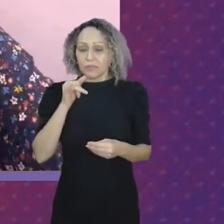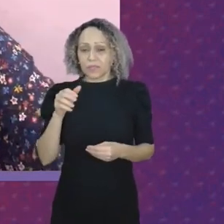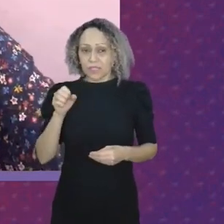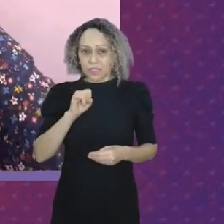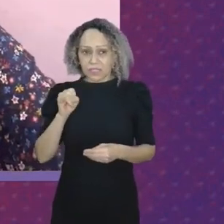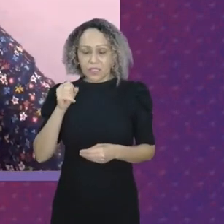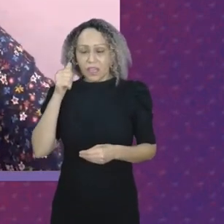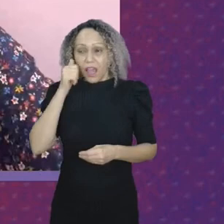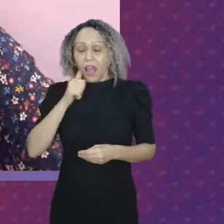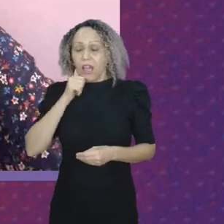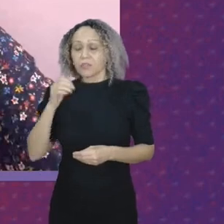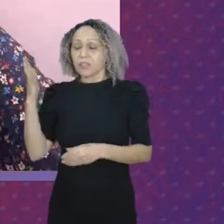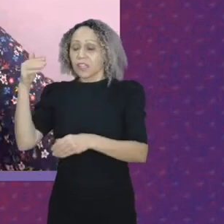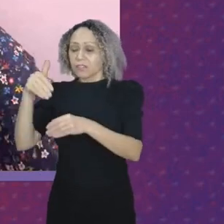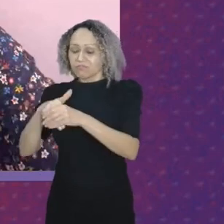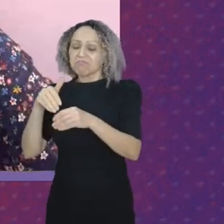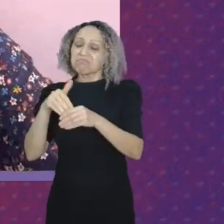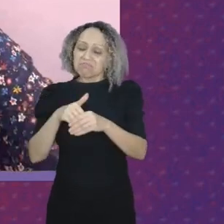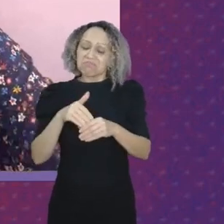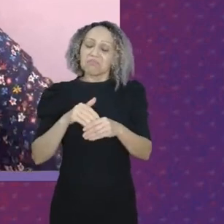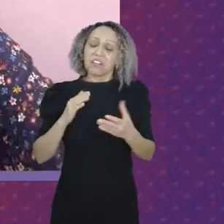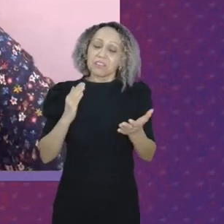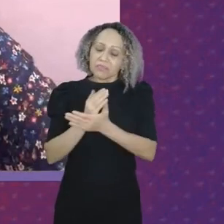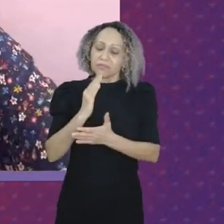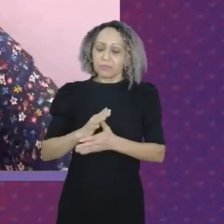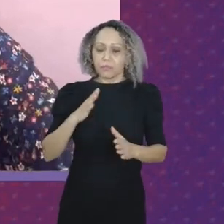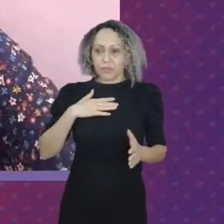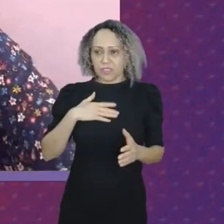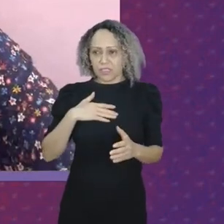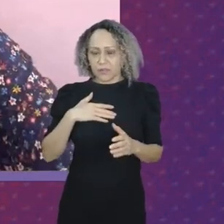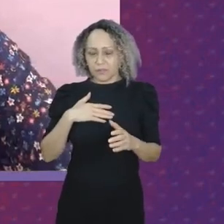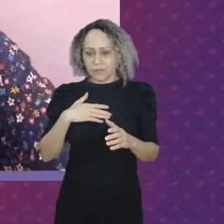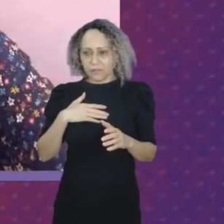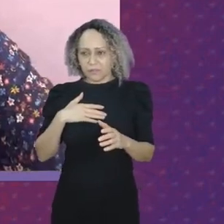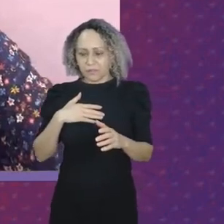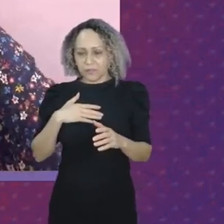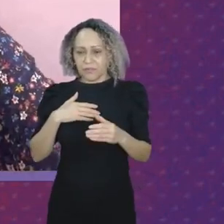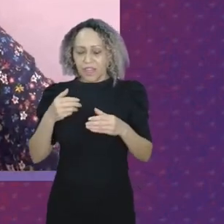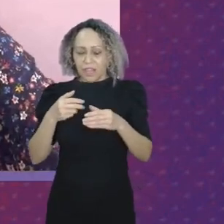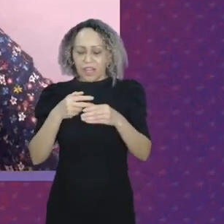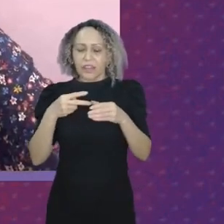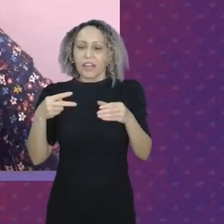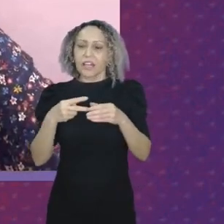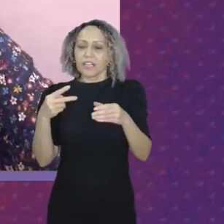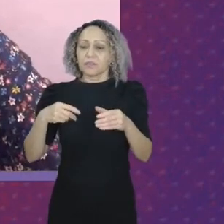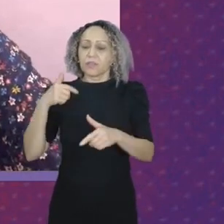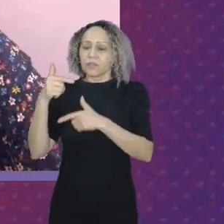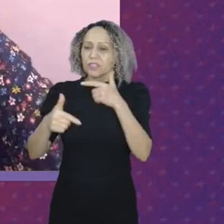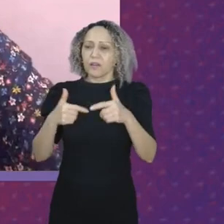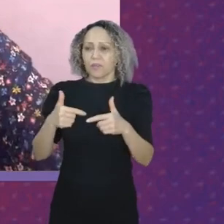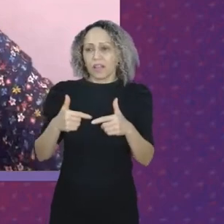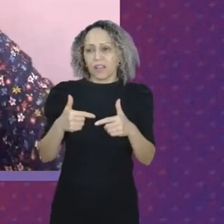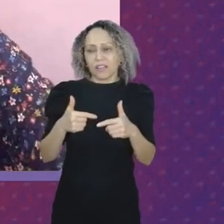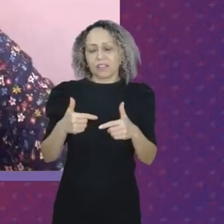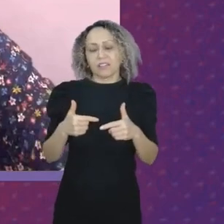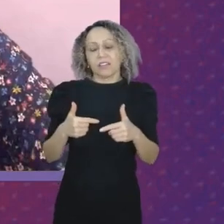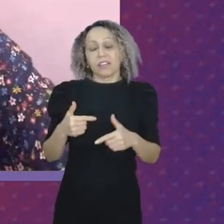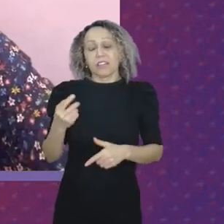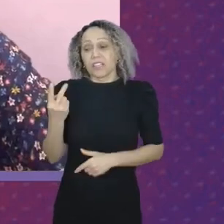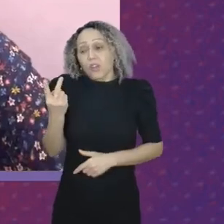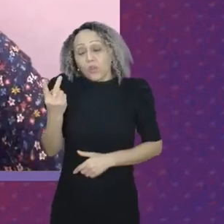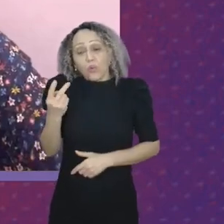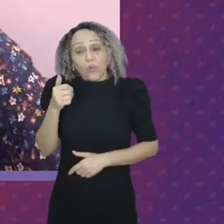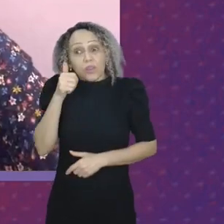gente. A Câmara que eu trabalho tem 15 vereadores, são 2 mulheres. 2 que foram forjadas também na luta da juventude, eu e uma vereadora